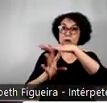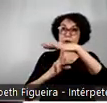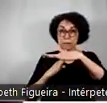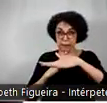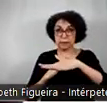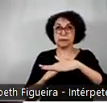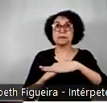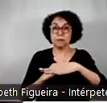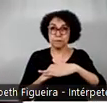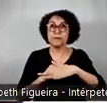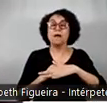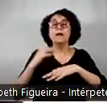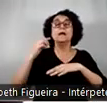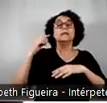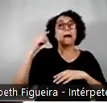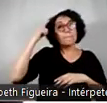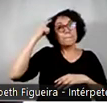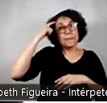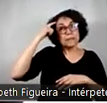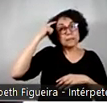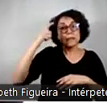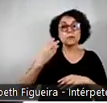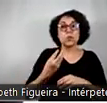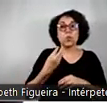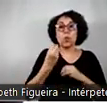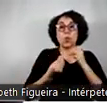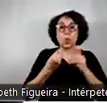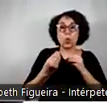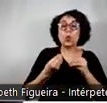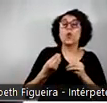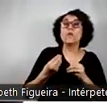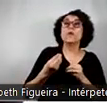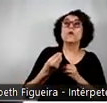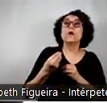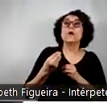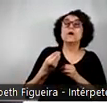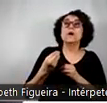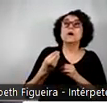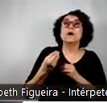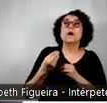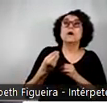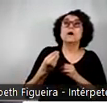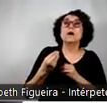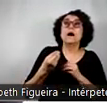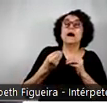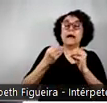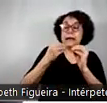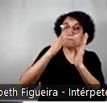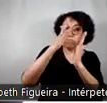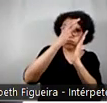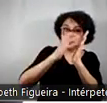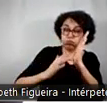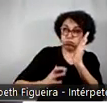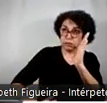a promulgação da lei de imigração de 2017. Ela é feita em 2014, né, foi realizada em São Paulo, e agora